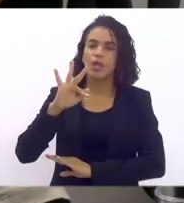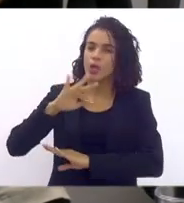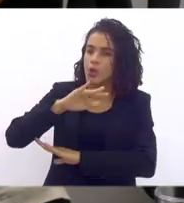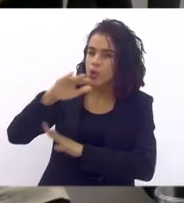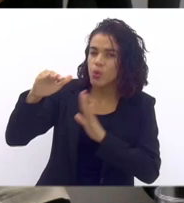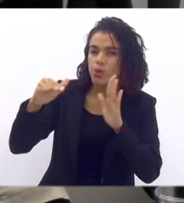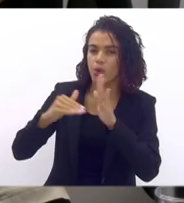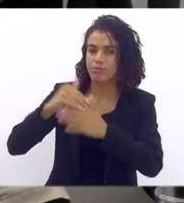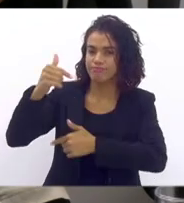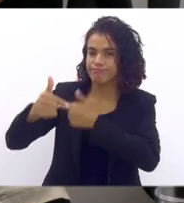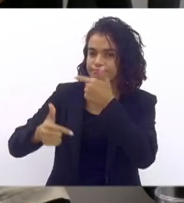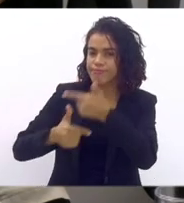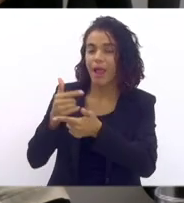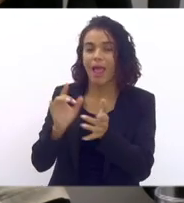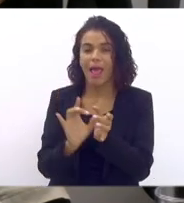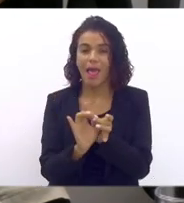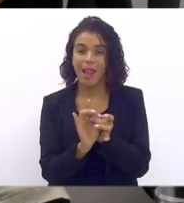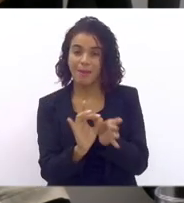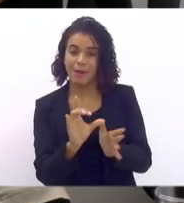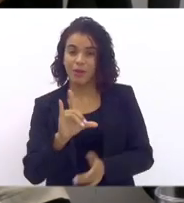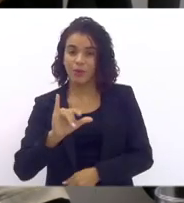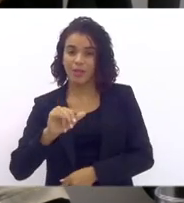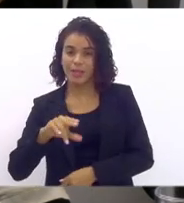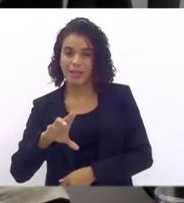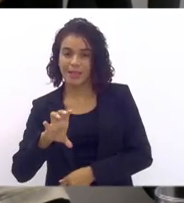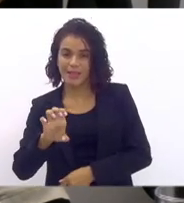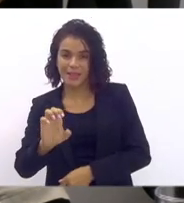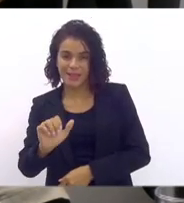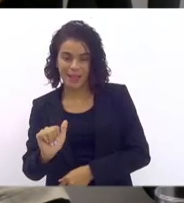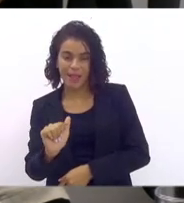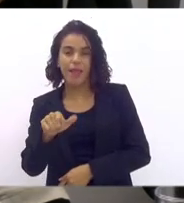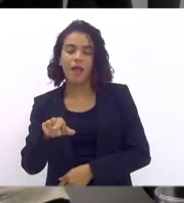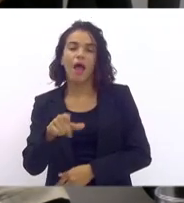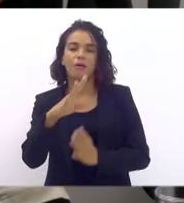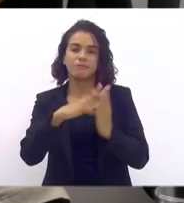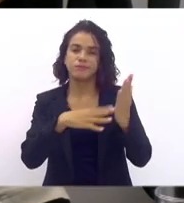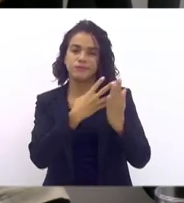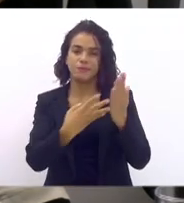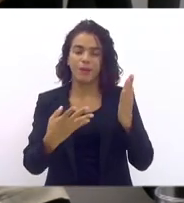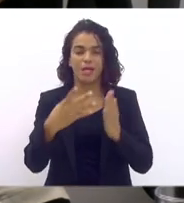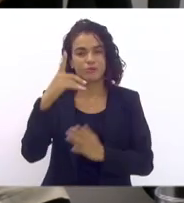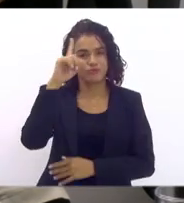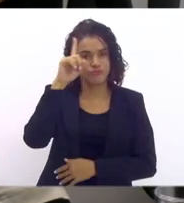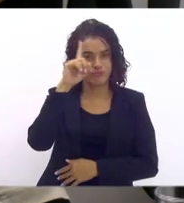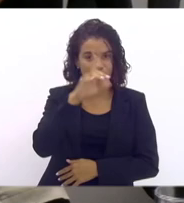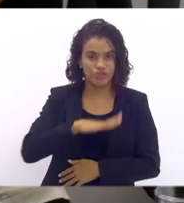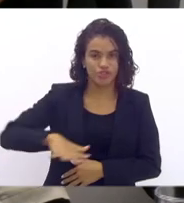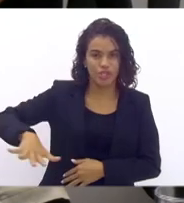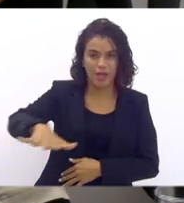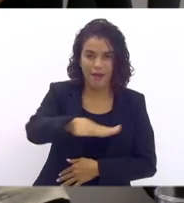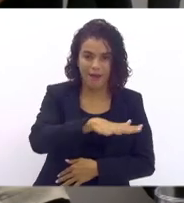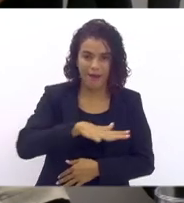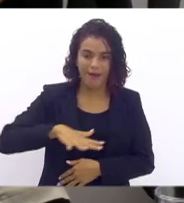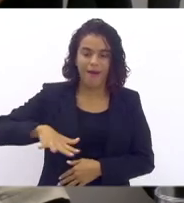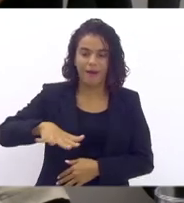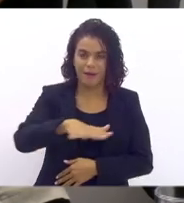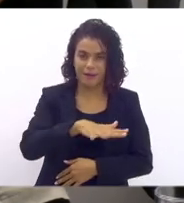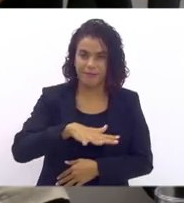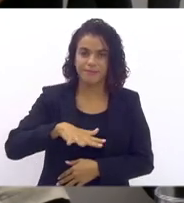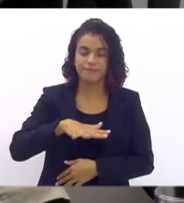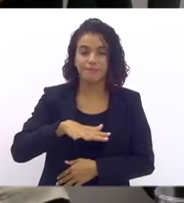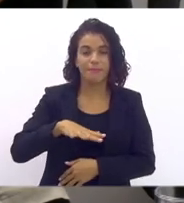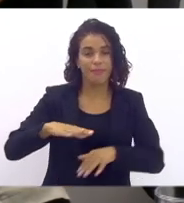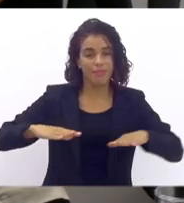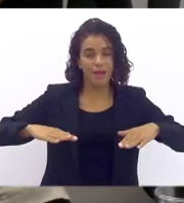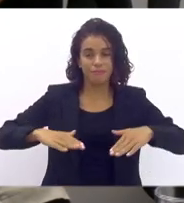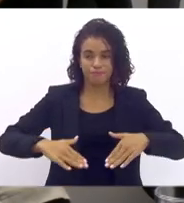em sua maioria são licenciadas pelo Inea o Inea Voca para si o plano de área e fez é o primeiro plano de área que teve no brasia o plano de área da Baí de